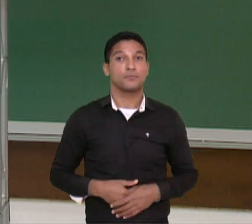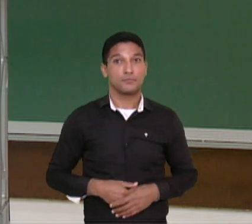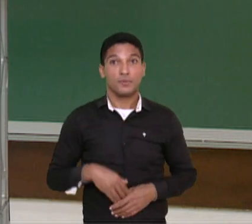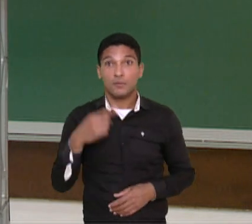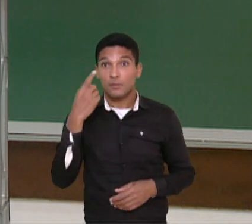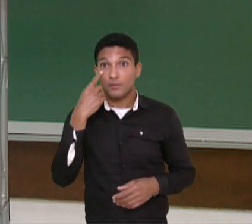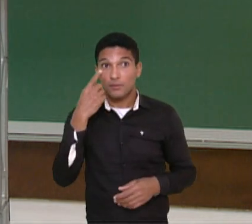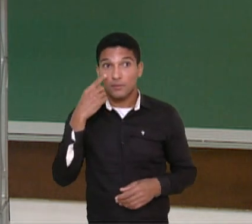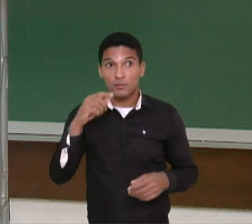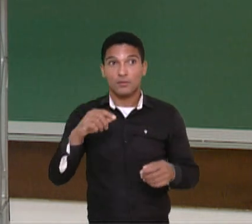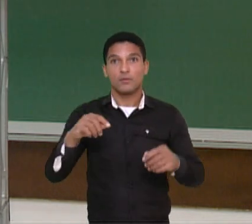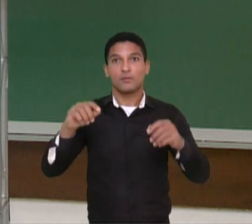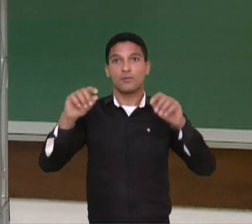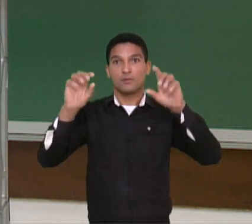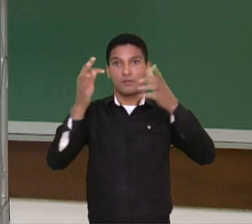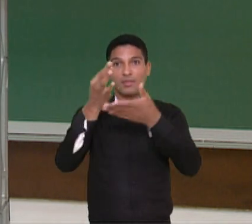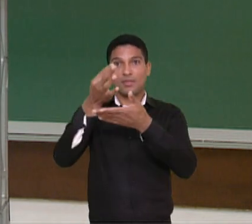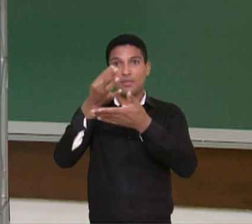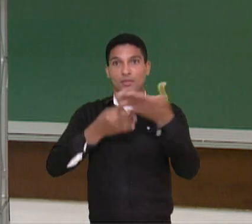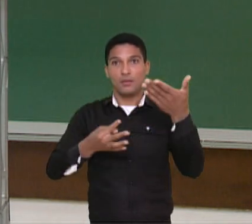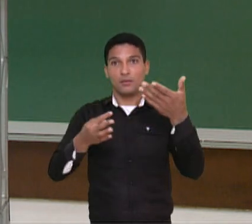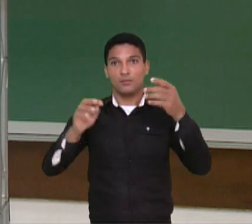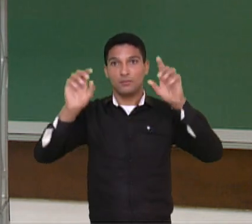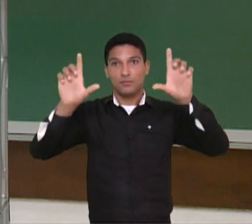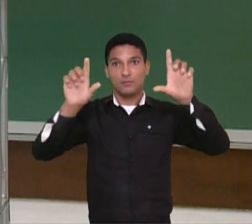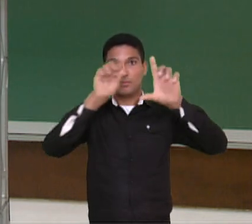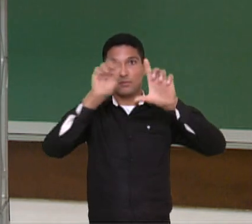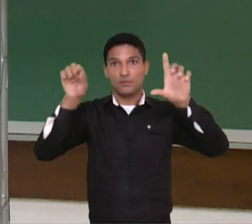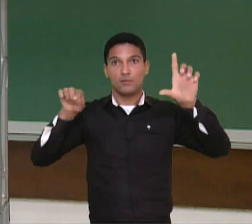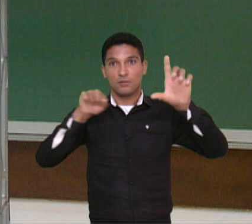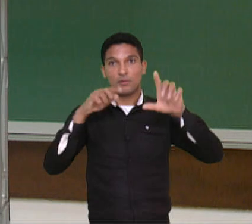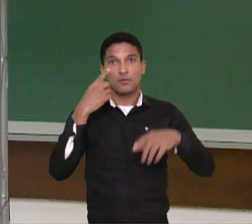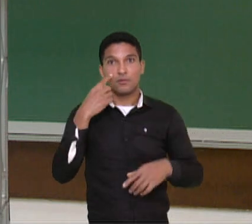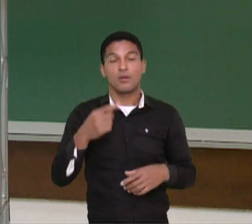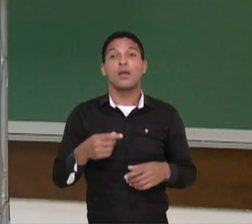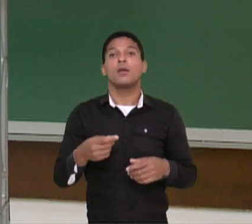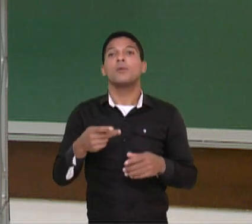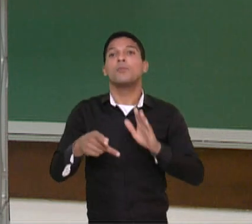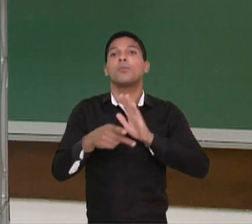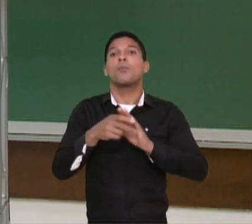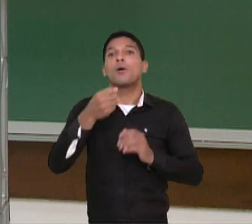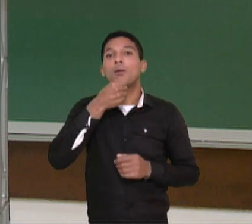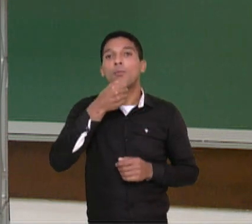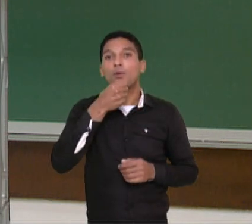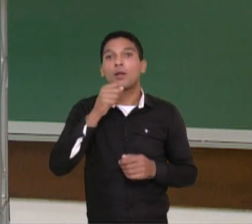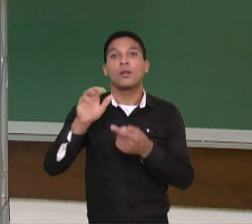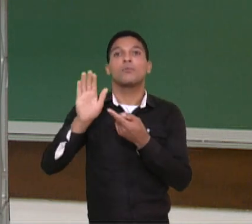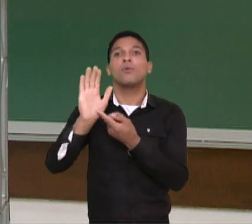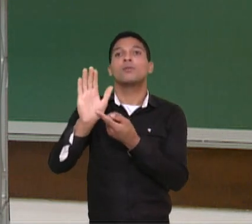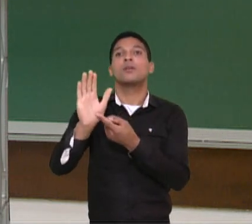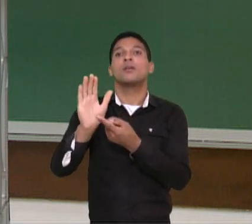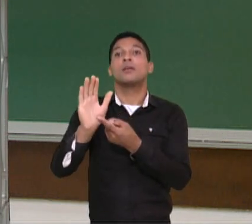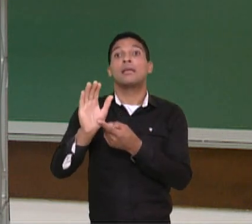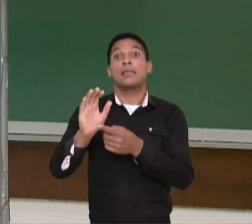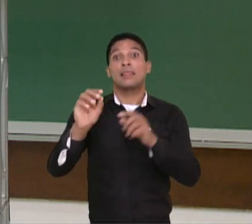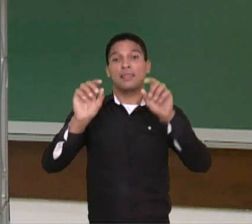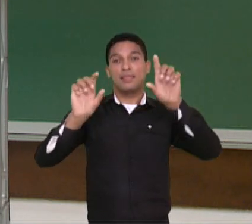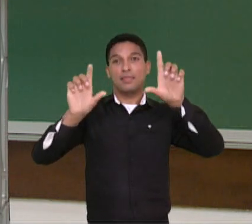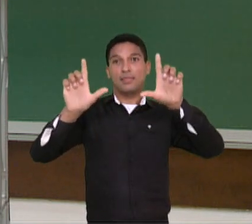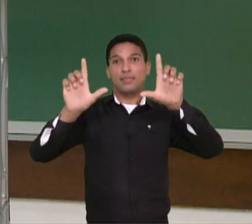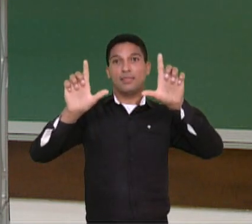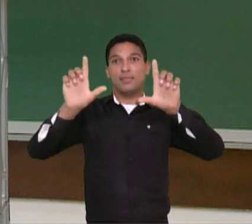o texto, esse texto aqui, introduz uma reportagem a respeito do futuro da televisão, destacando